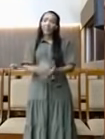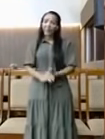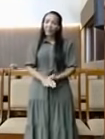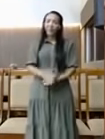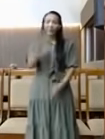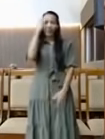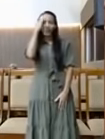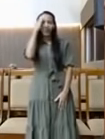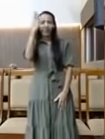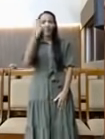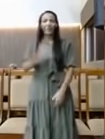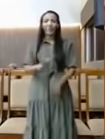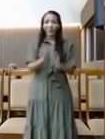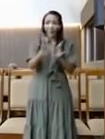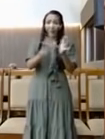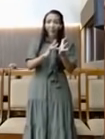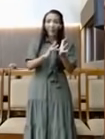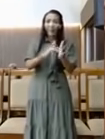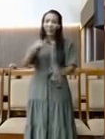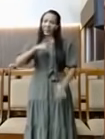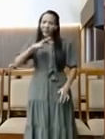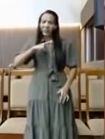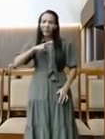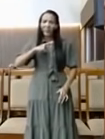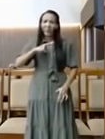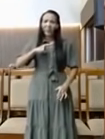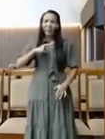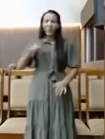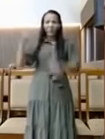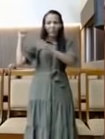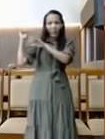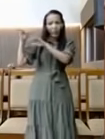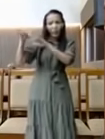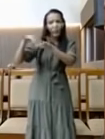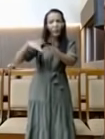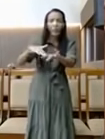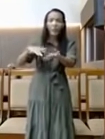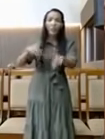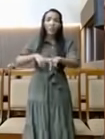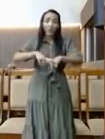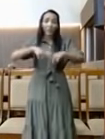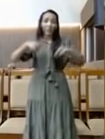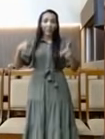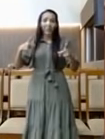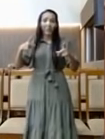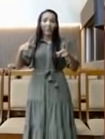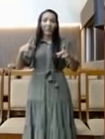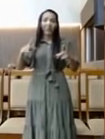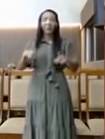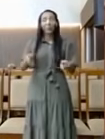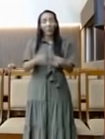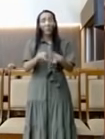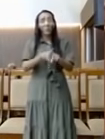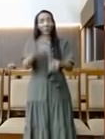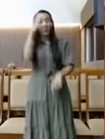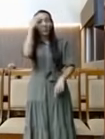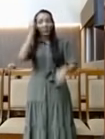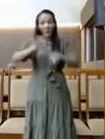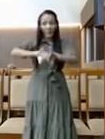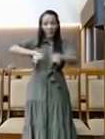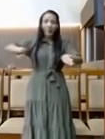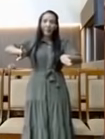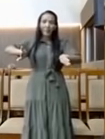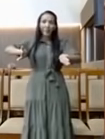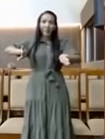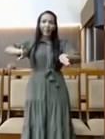Jesus Cristo ele tinha multidão mas ele sabe a hora de sair do meio da multidão a multidão ela pode te applaudir mas amanhã essa